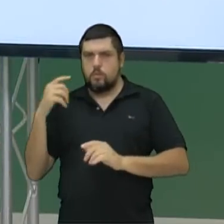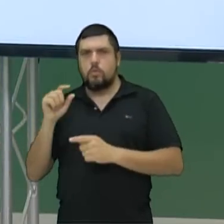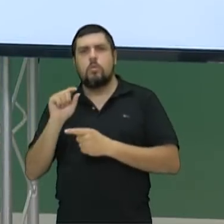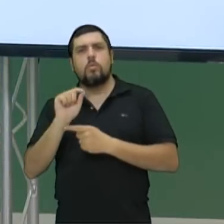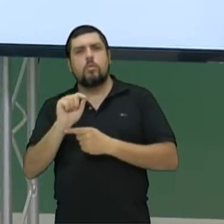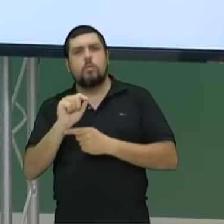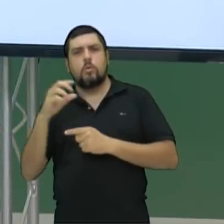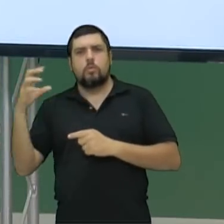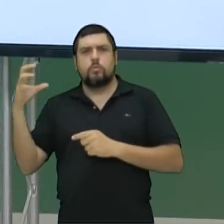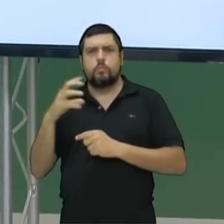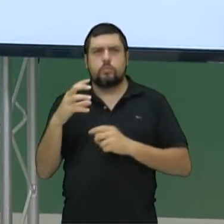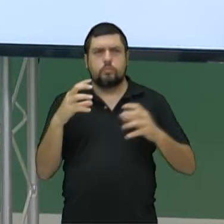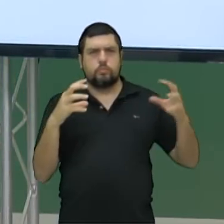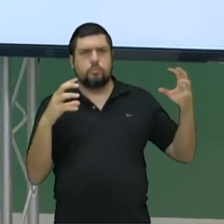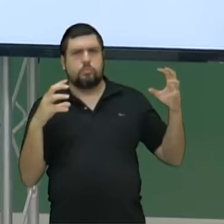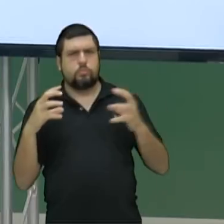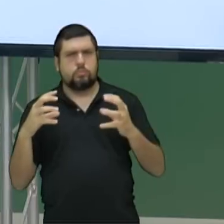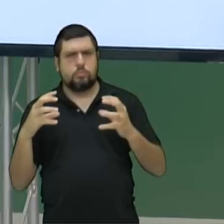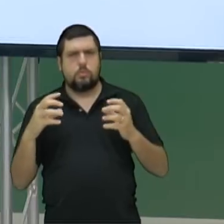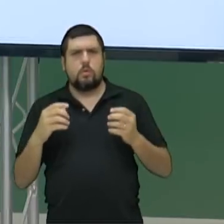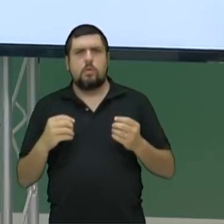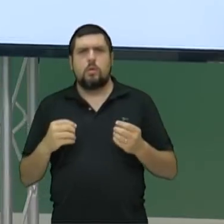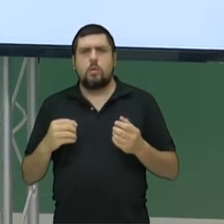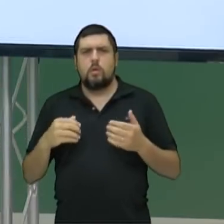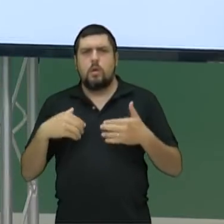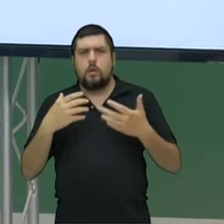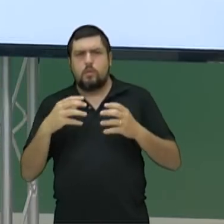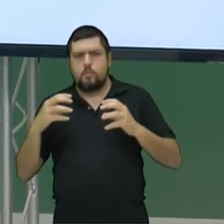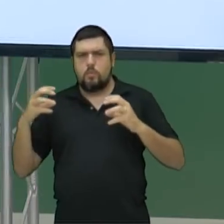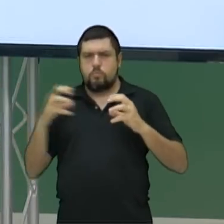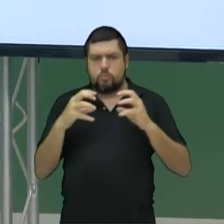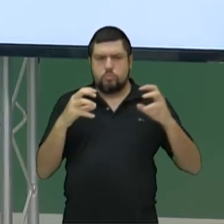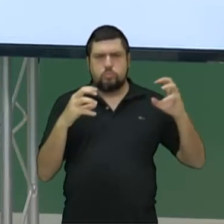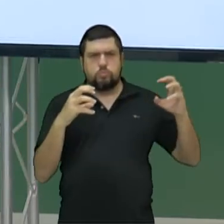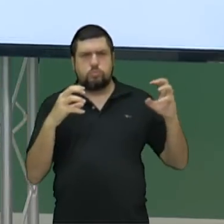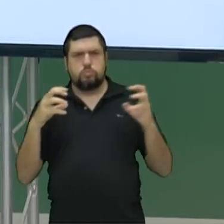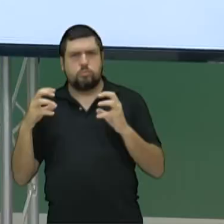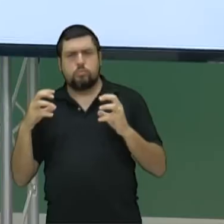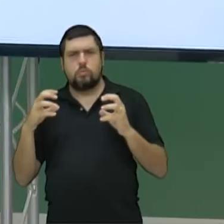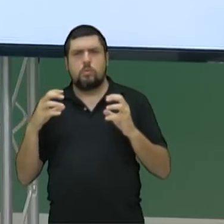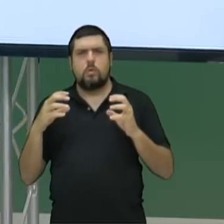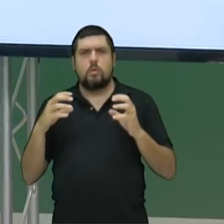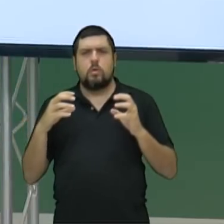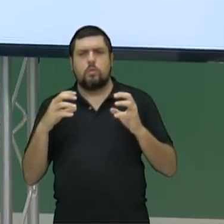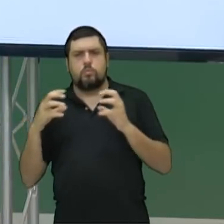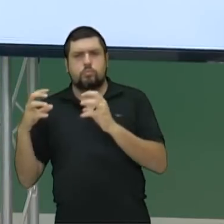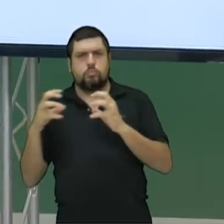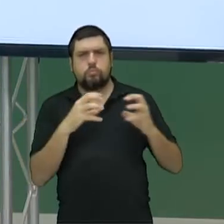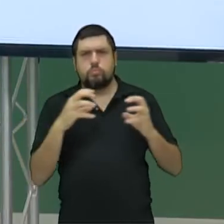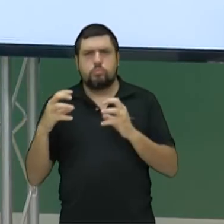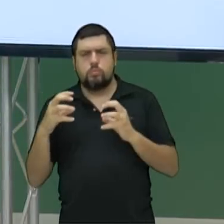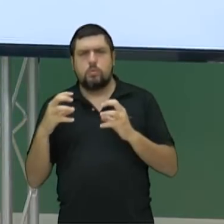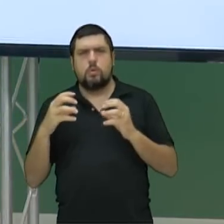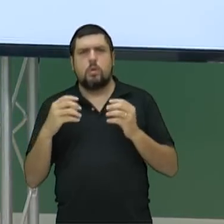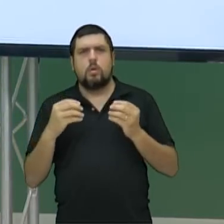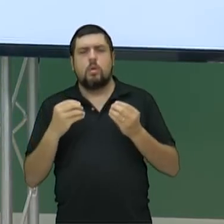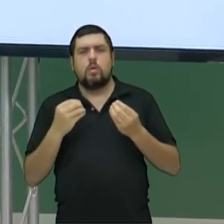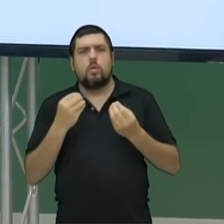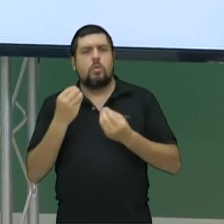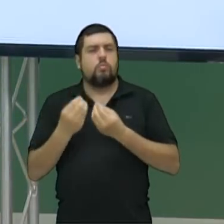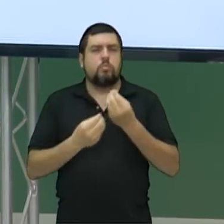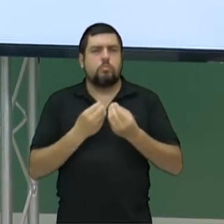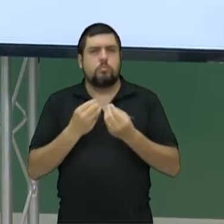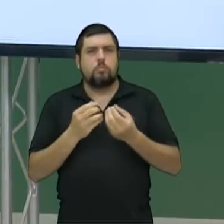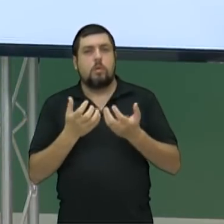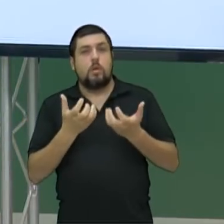e reação. Certo? E a partir desse conceito, nós vamos. Quero que vocês respondam